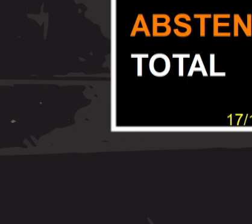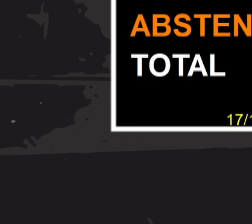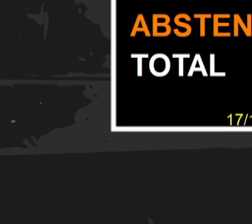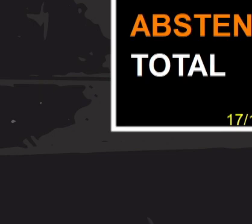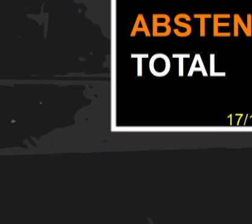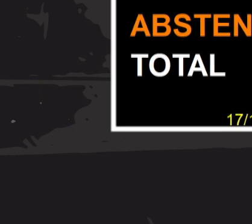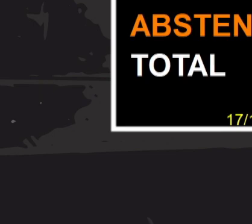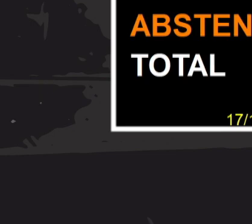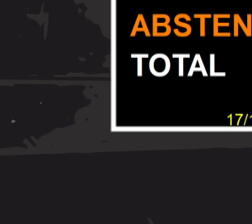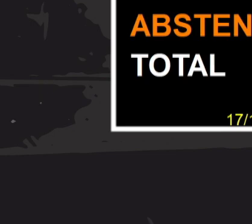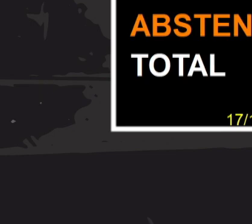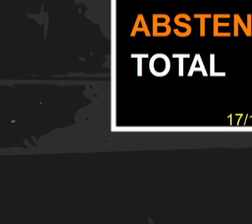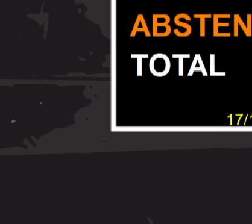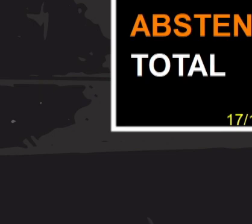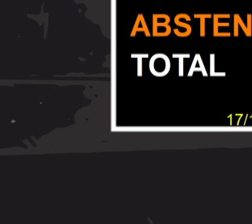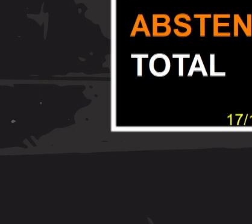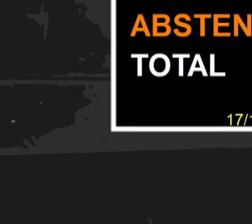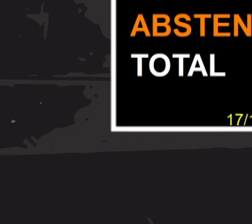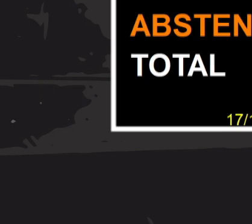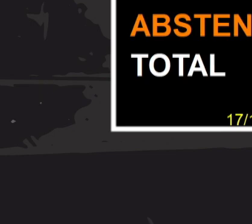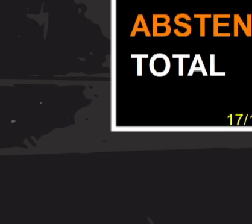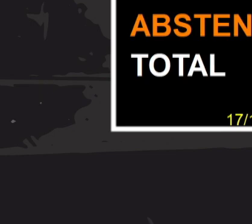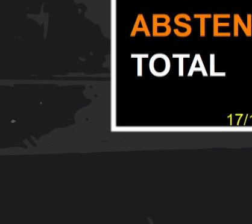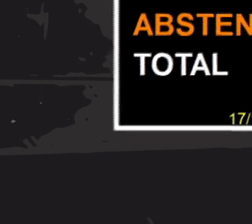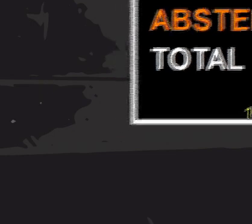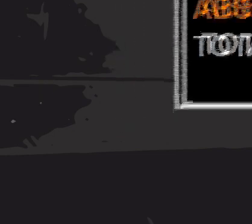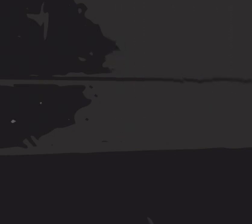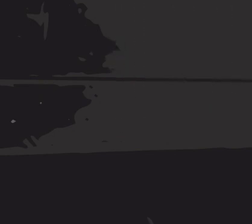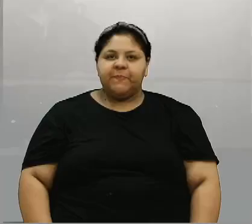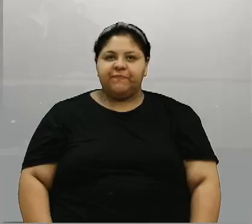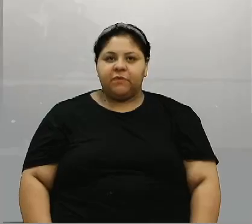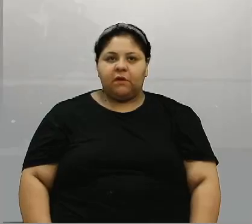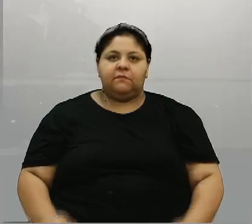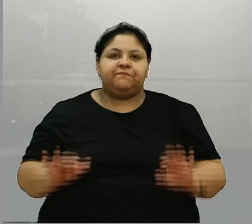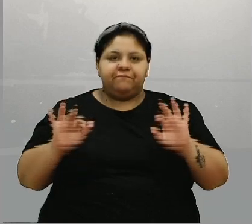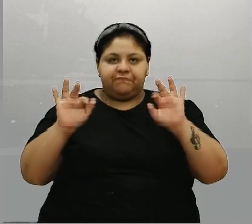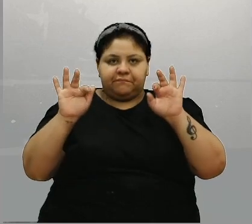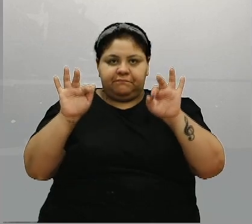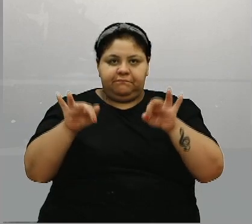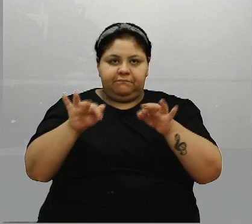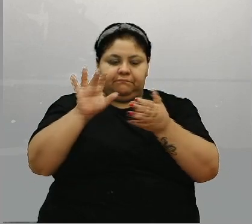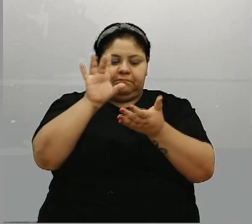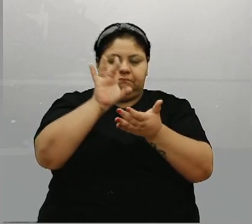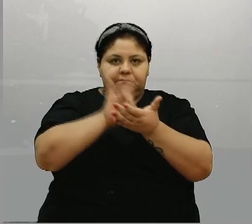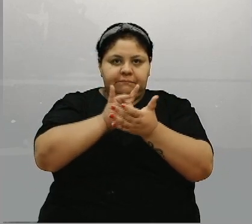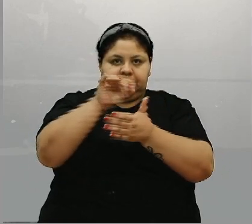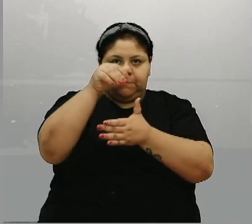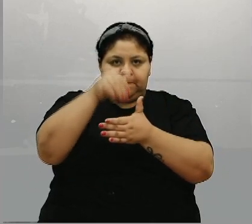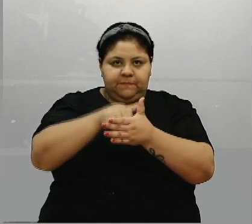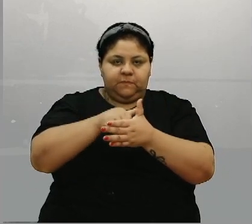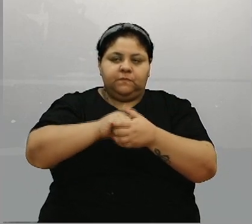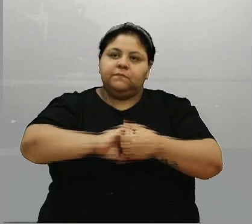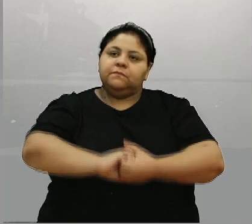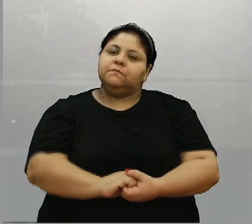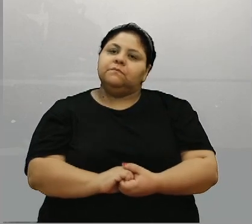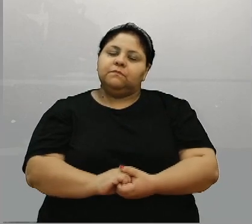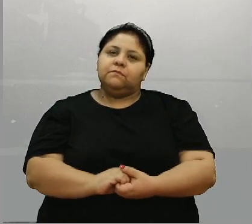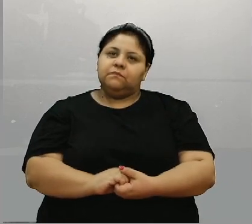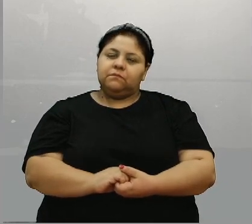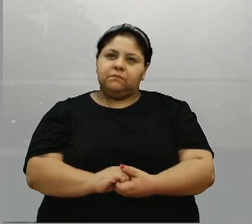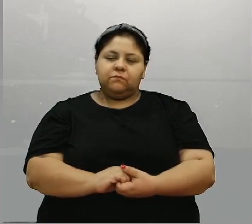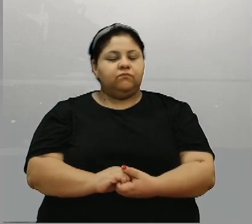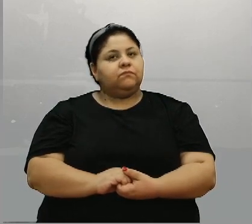Não tá feito. Encerrado o registro dos votos. Encerrada a votação.